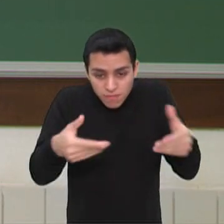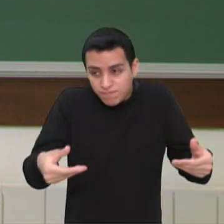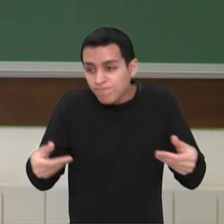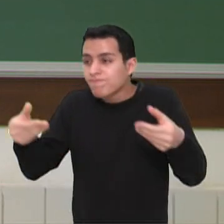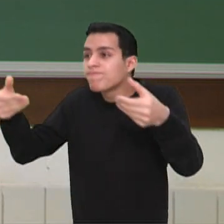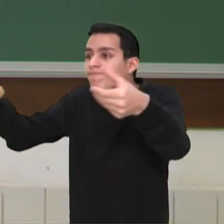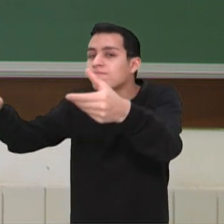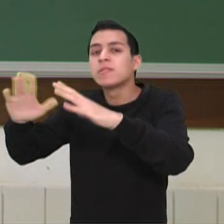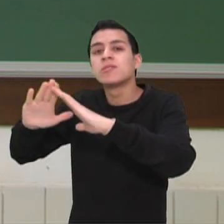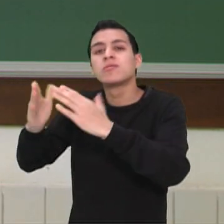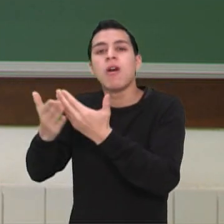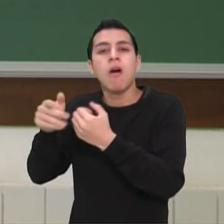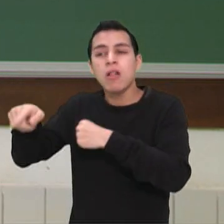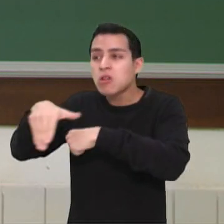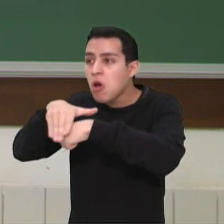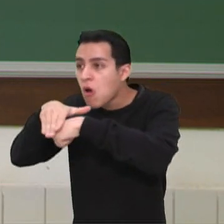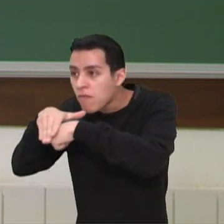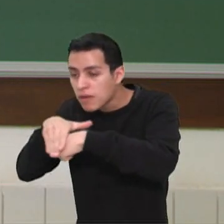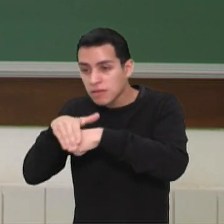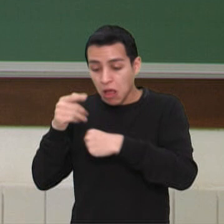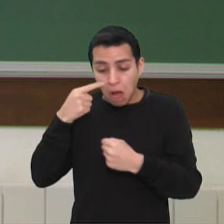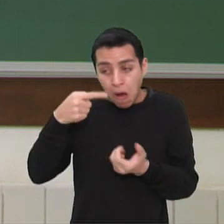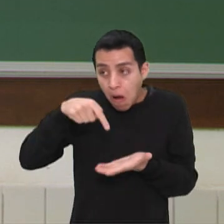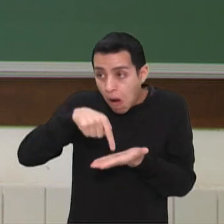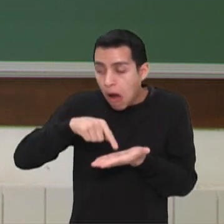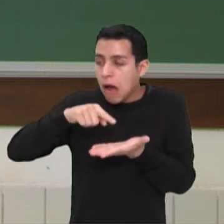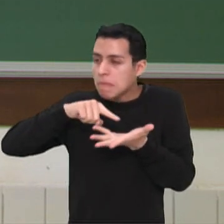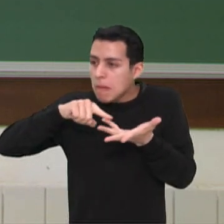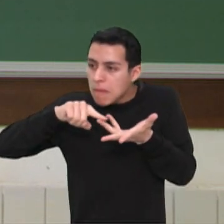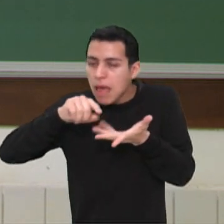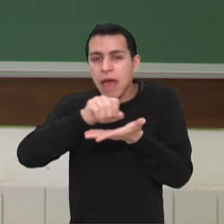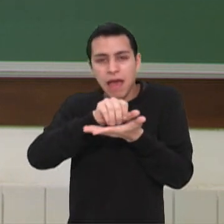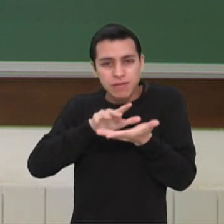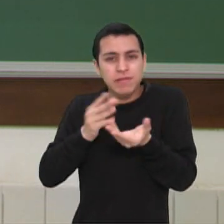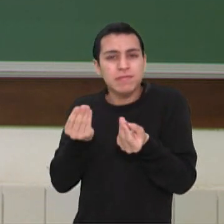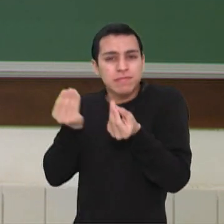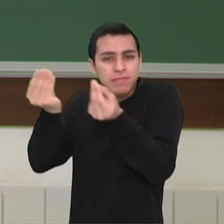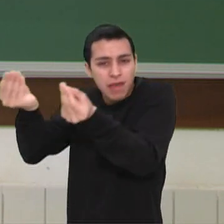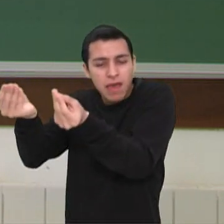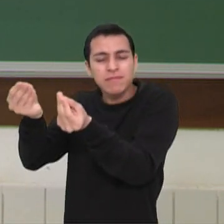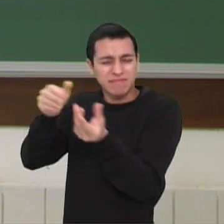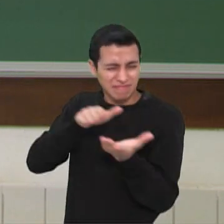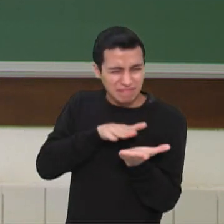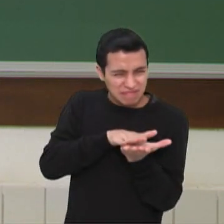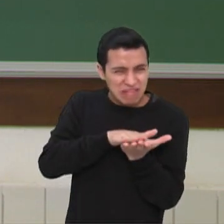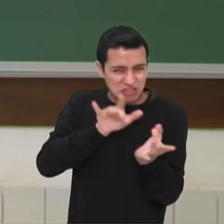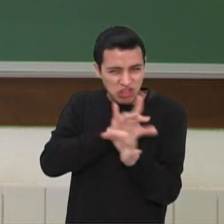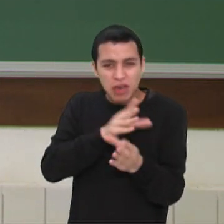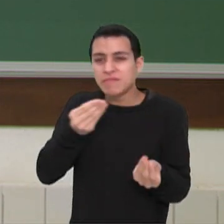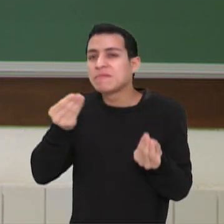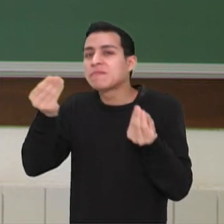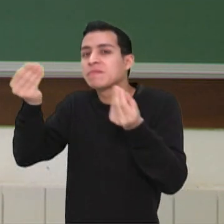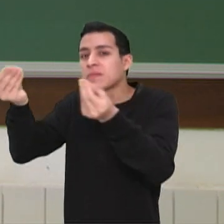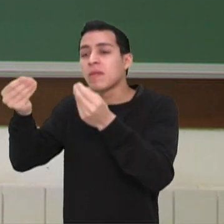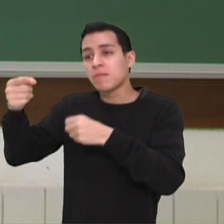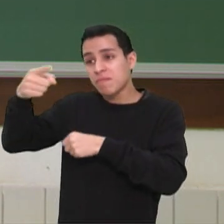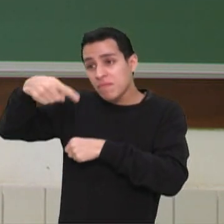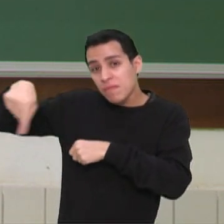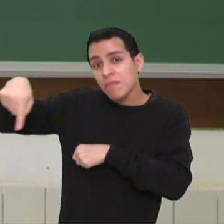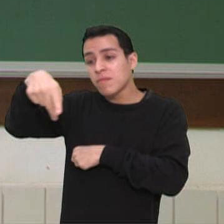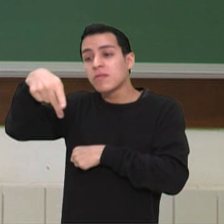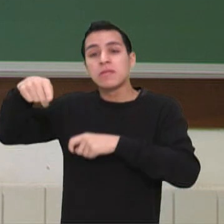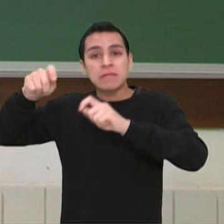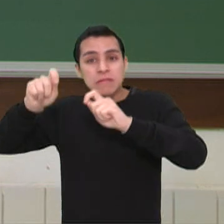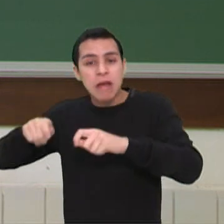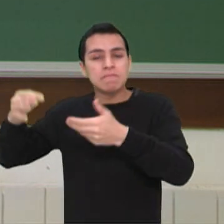sua escola e levar as atividades que estão com vocês impressas para que os professores possam fazer as correções futuras,